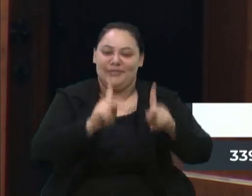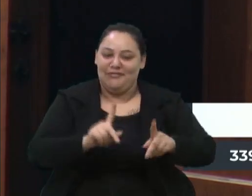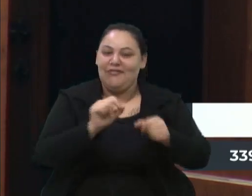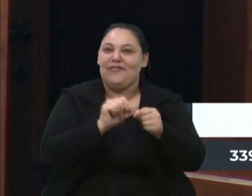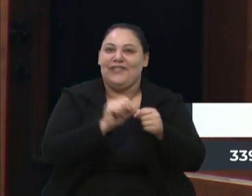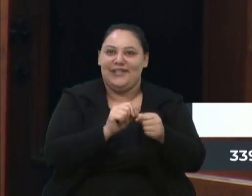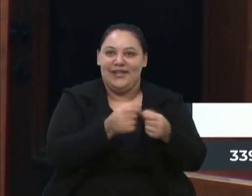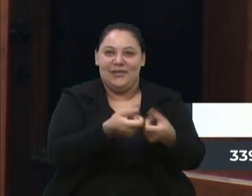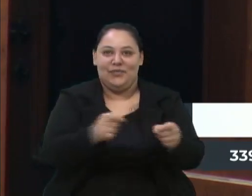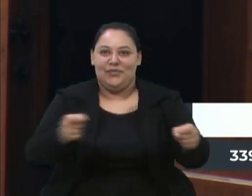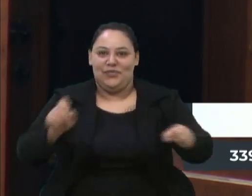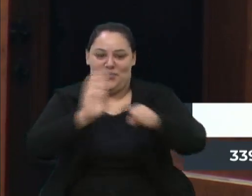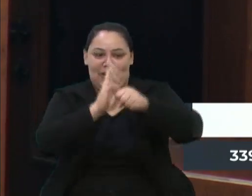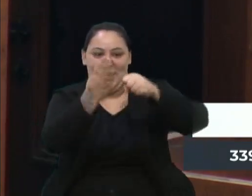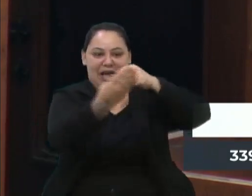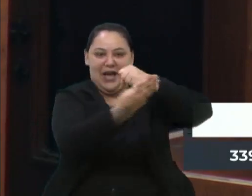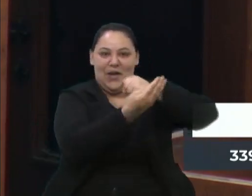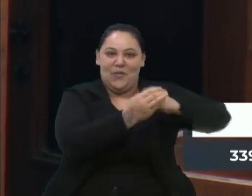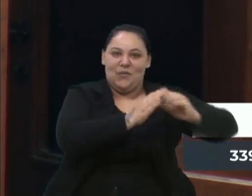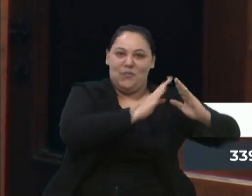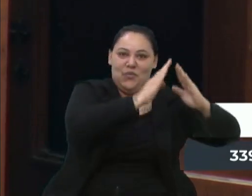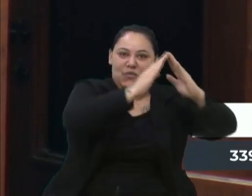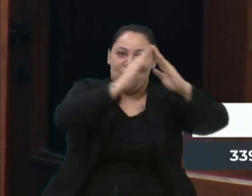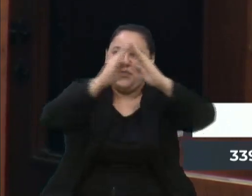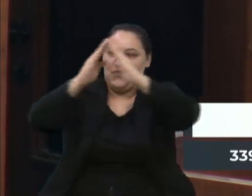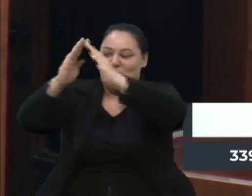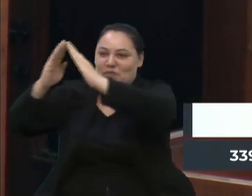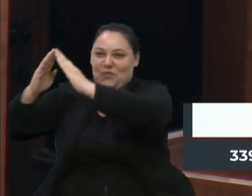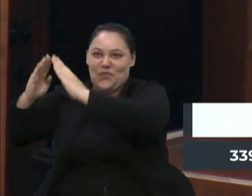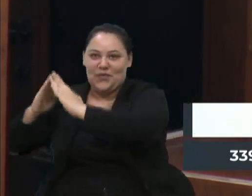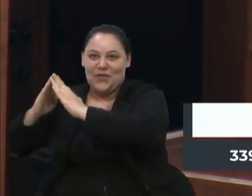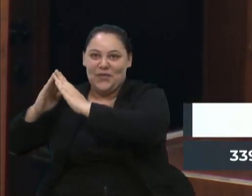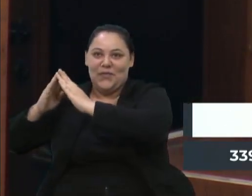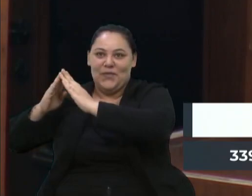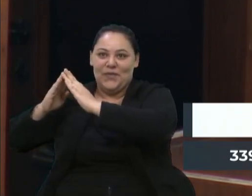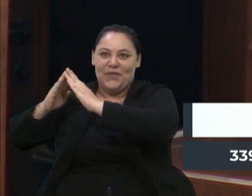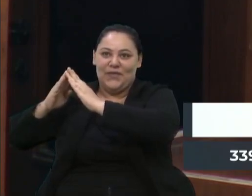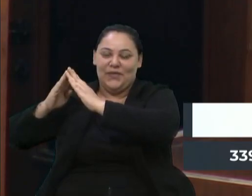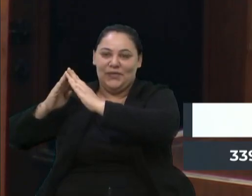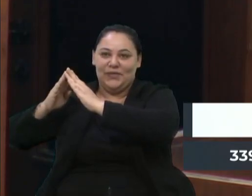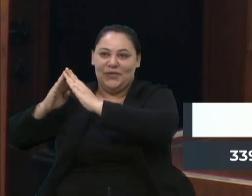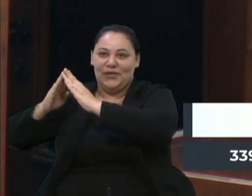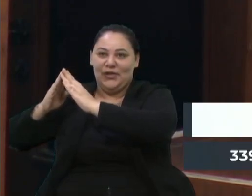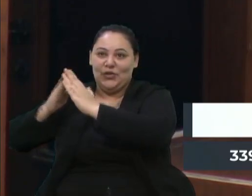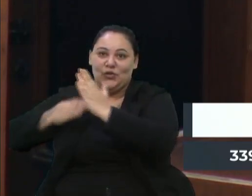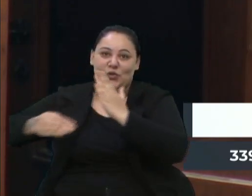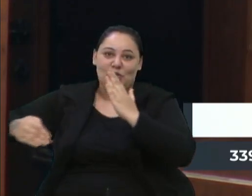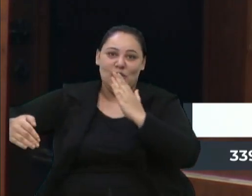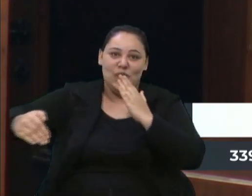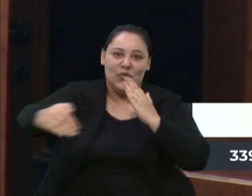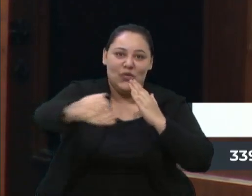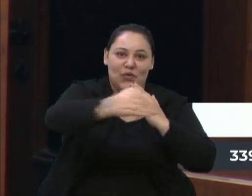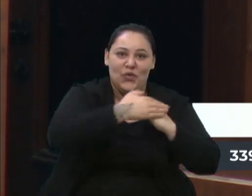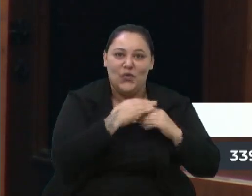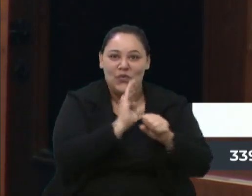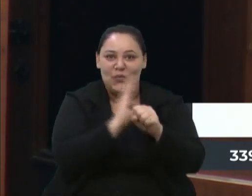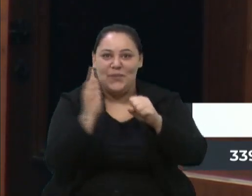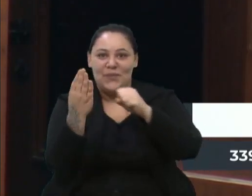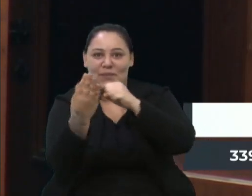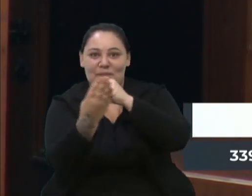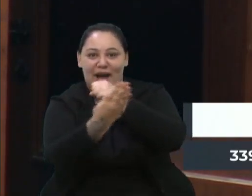partic Planalto Planalto 2 presidente da ambulância tá aí chapa São Vitor né